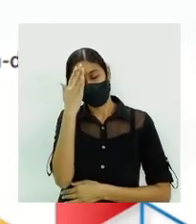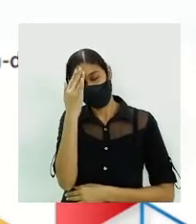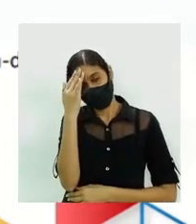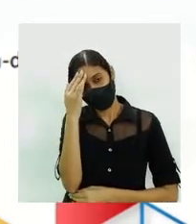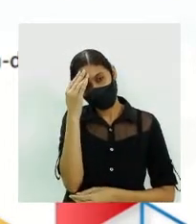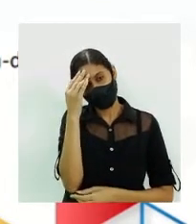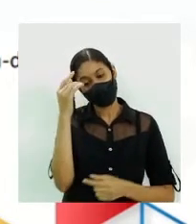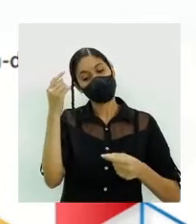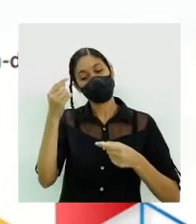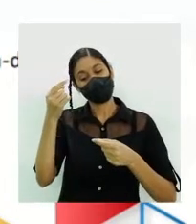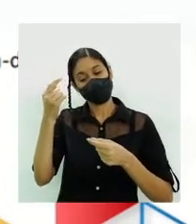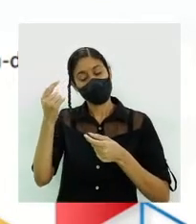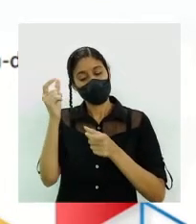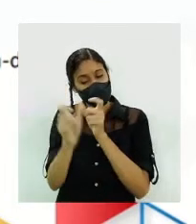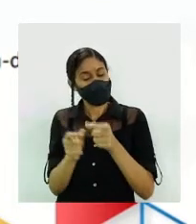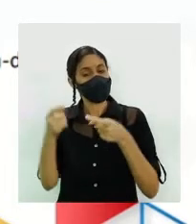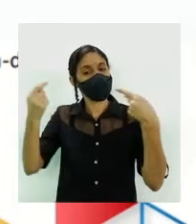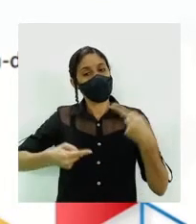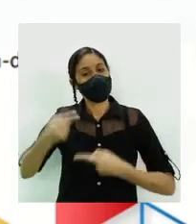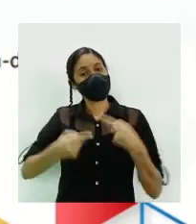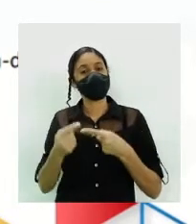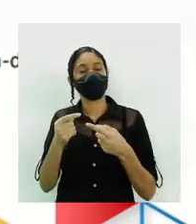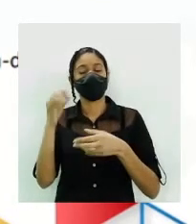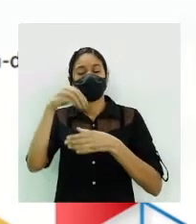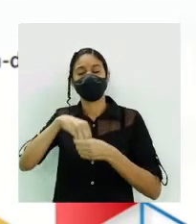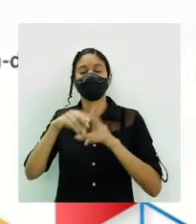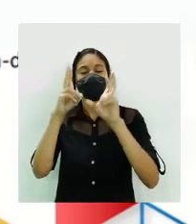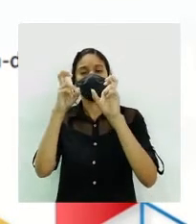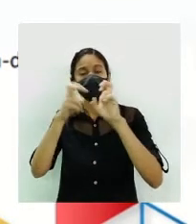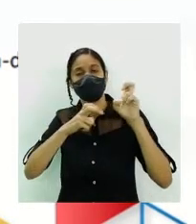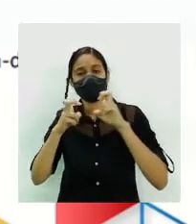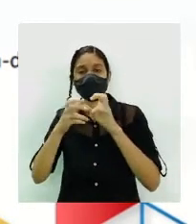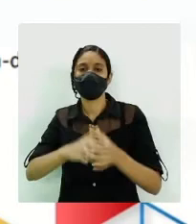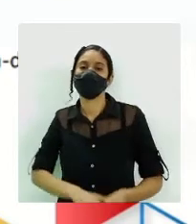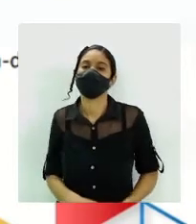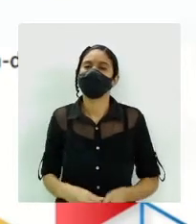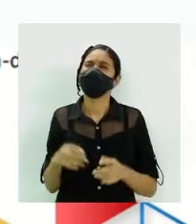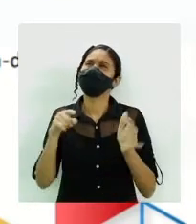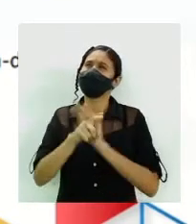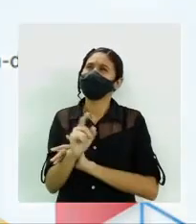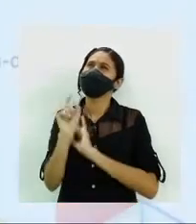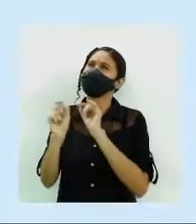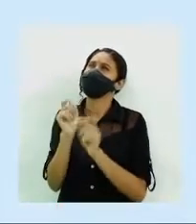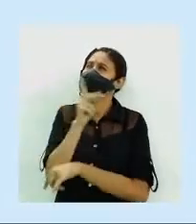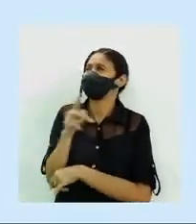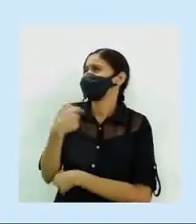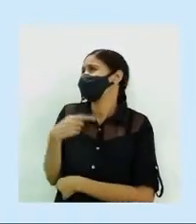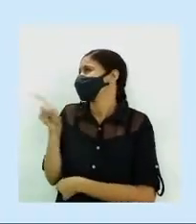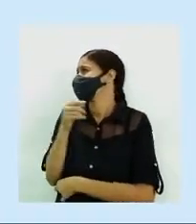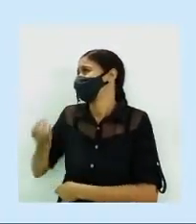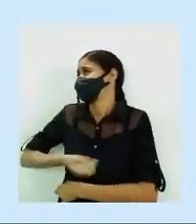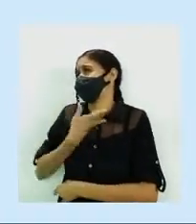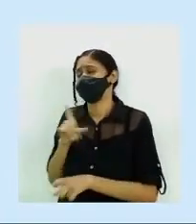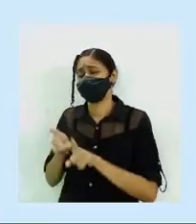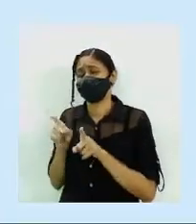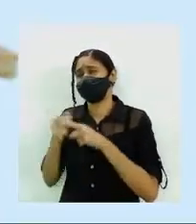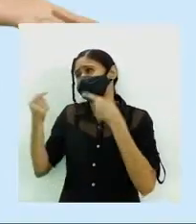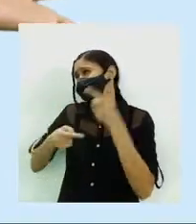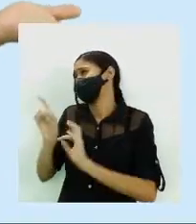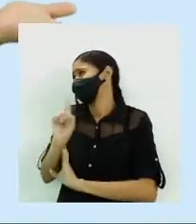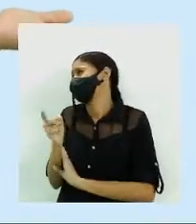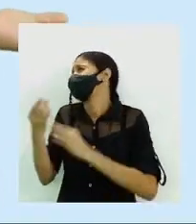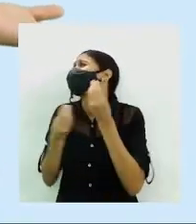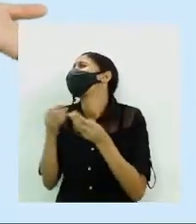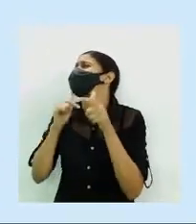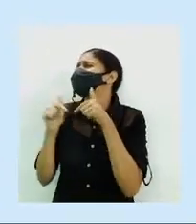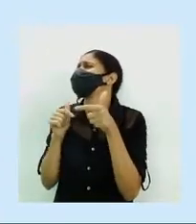atitude política em relação a esses temas. Aí vocês vão me perguntar, professora, mas eu nem sou poeta, nem sou político, como é que eu